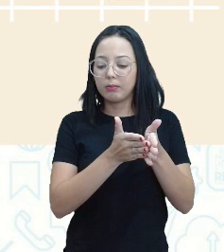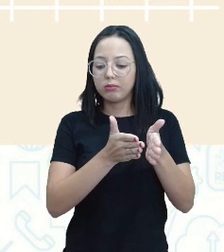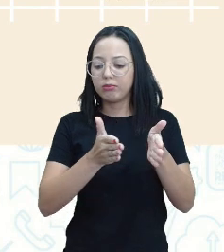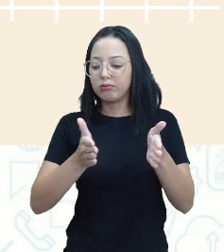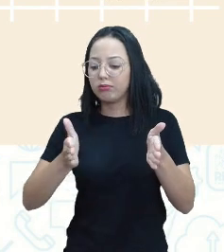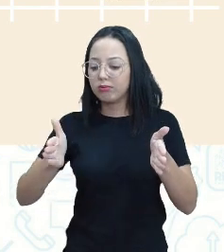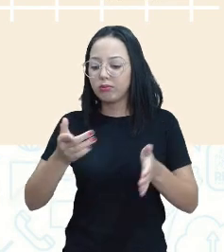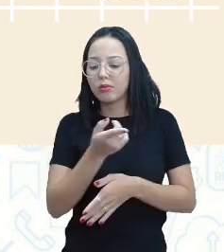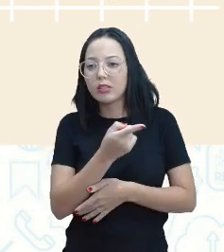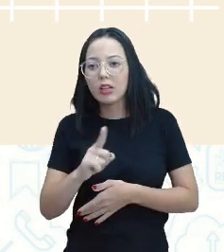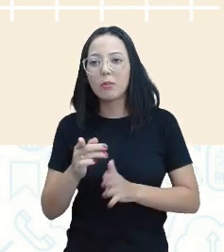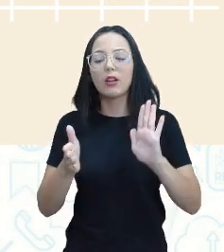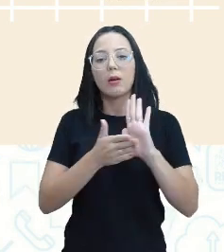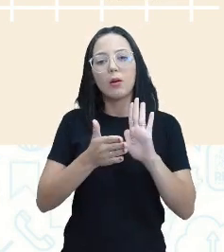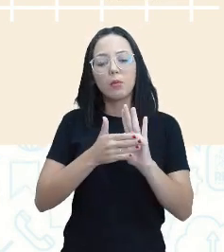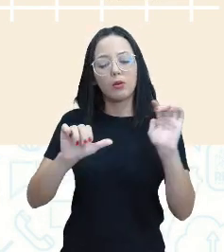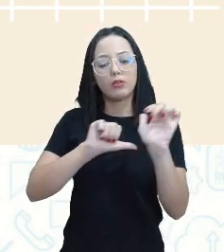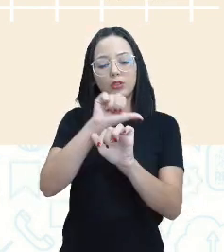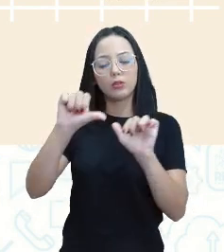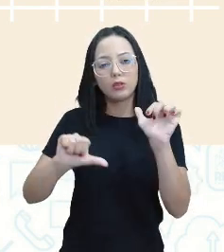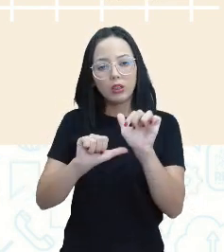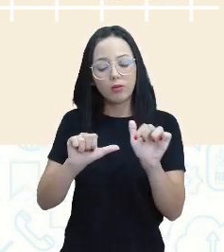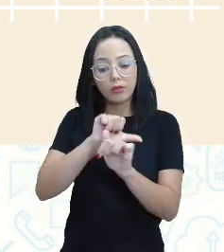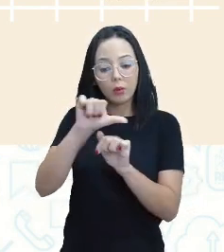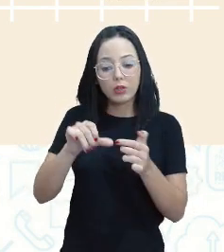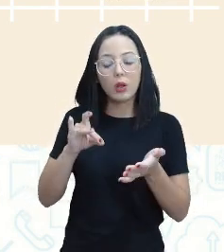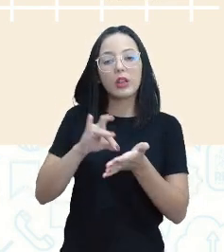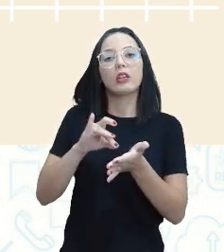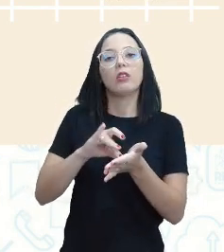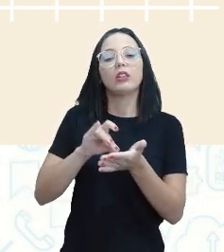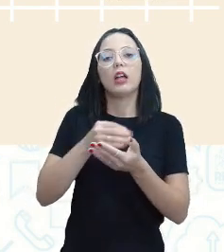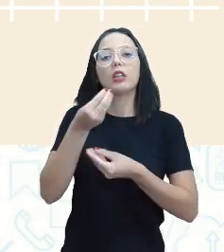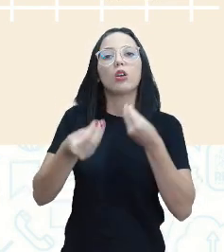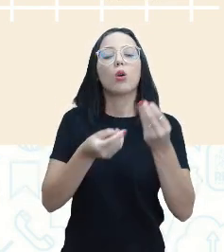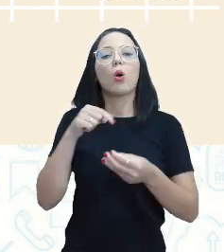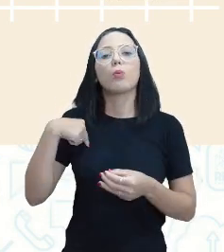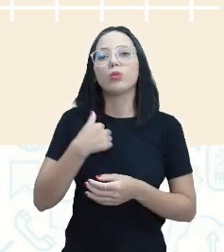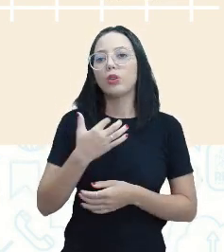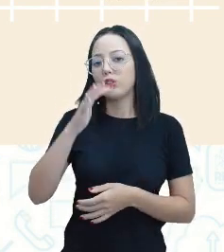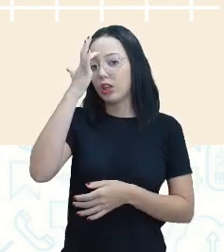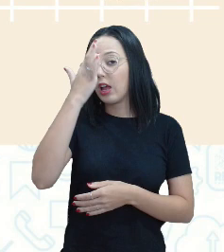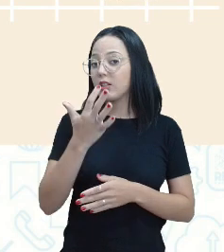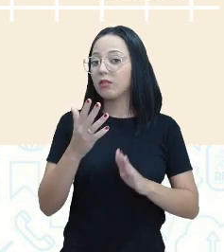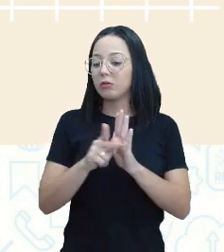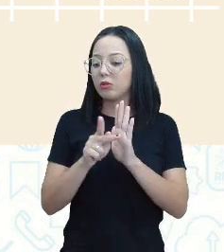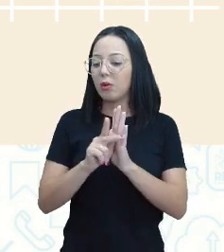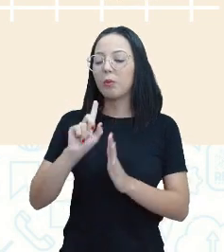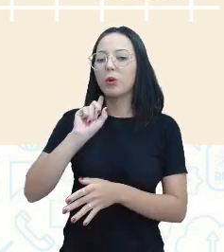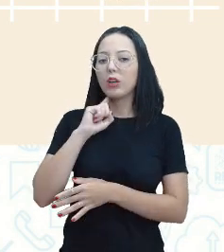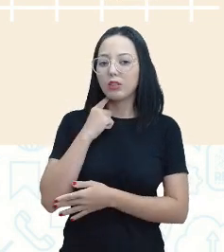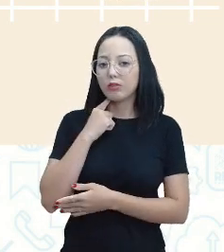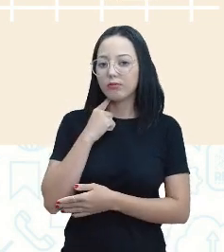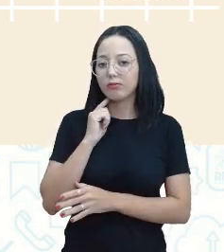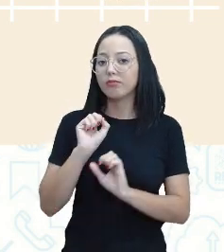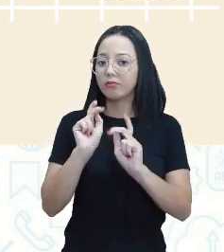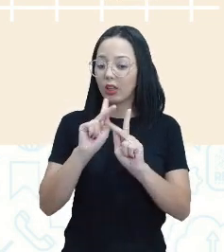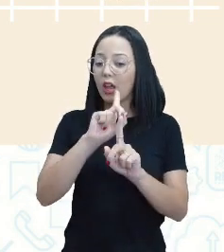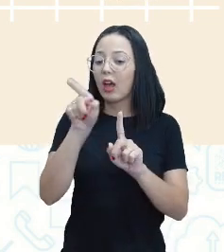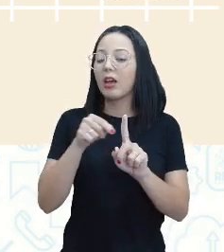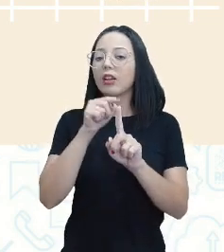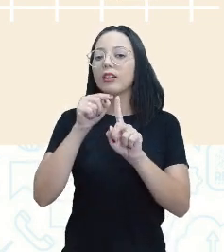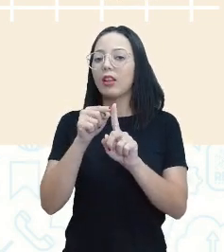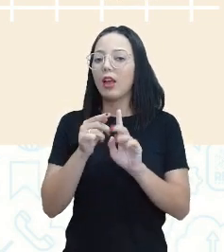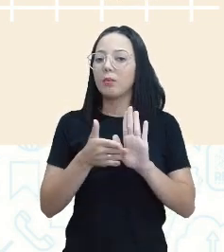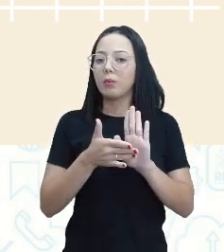semana, propor discussões e transformações reais na maneira como lidamos com os nossos resíduos. Então, essa é a ideia, né?